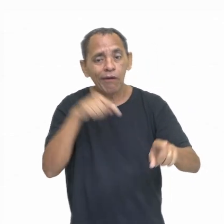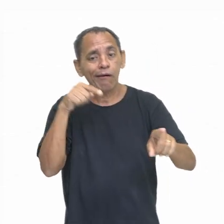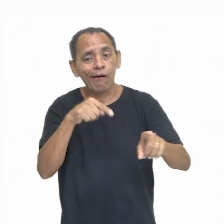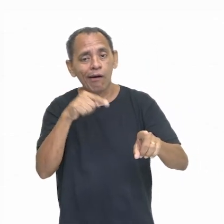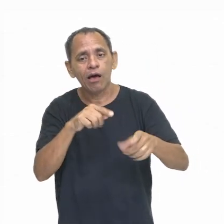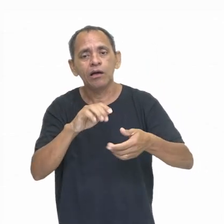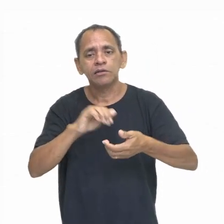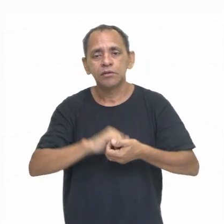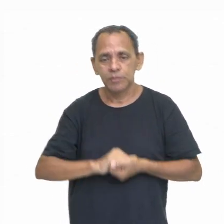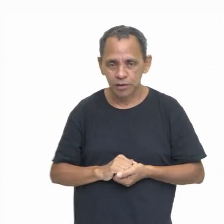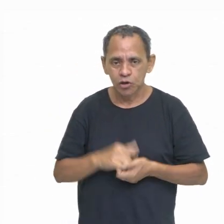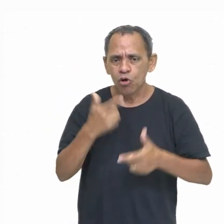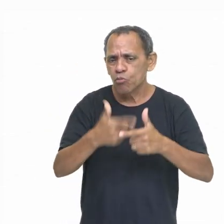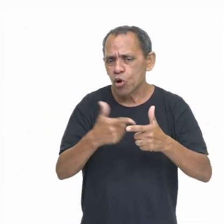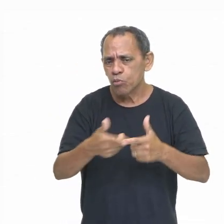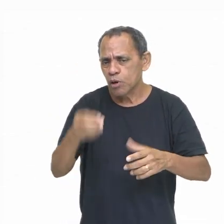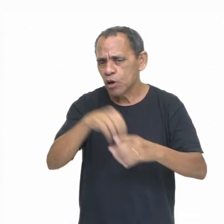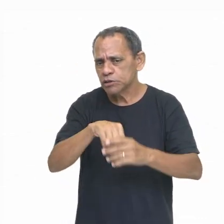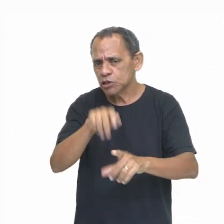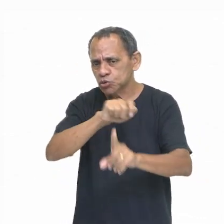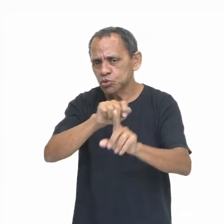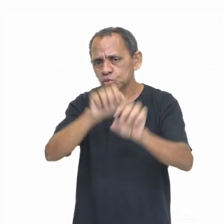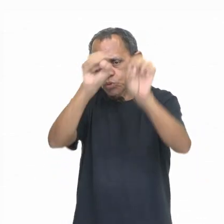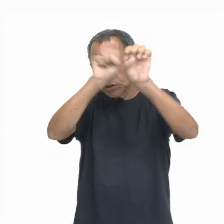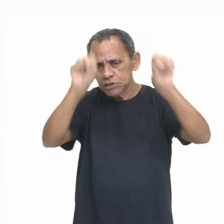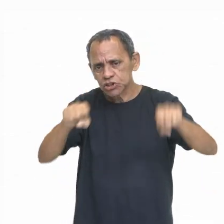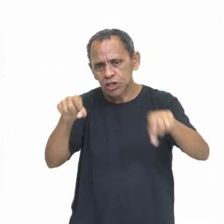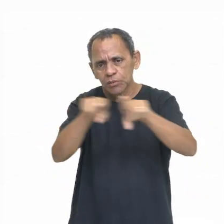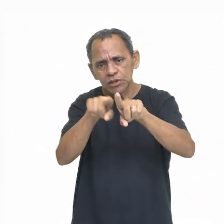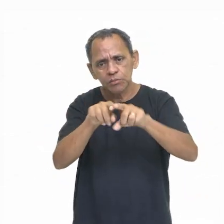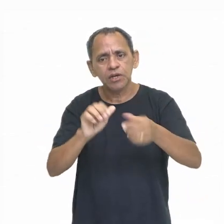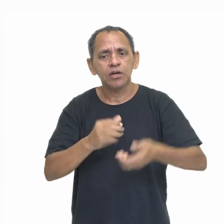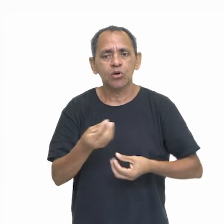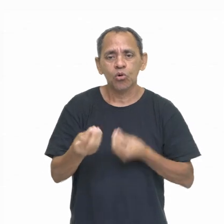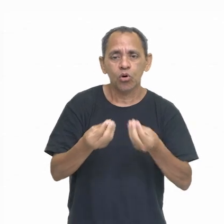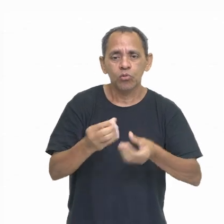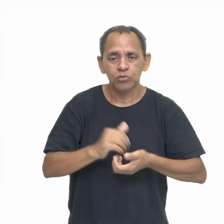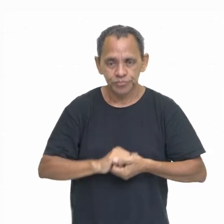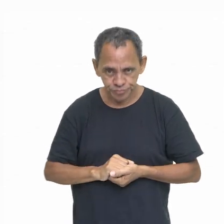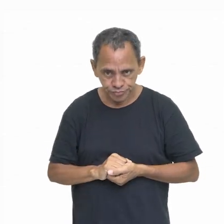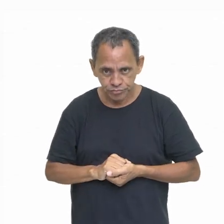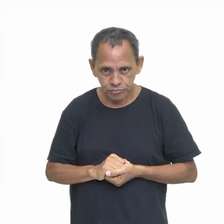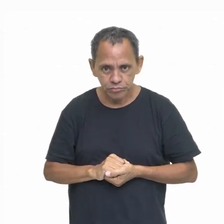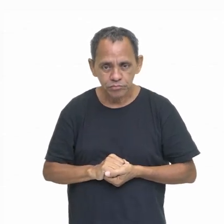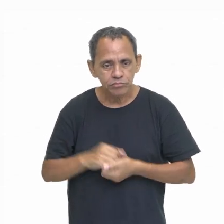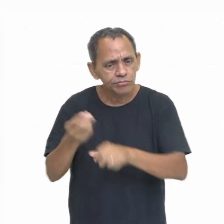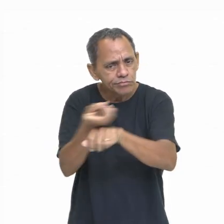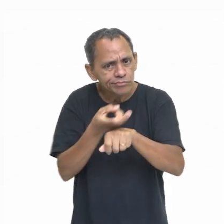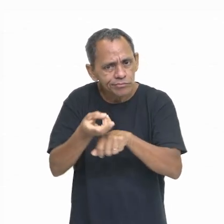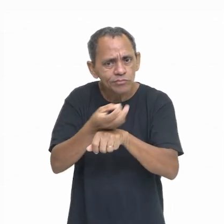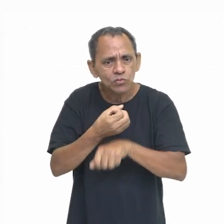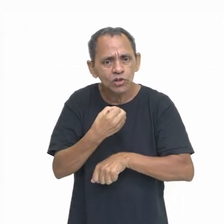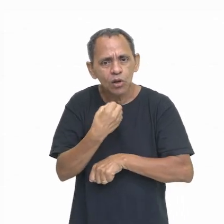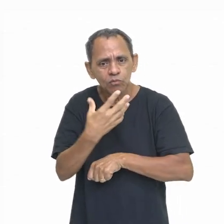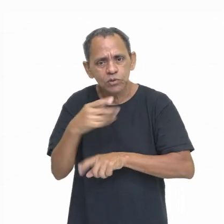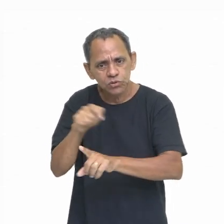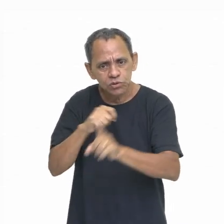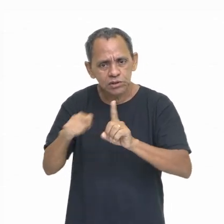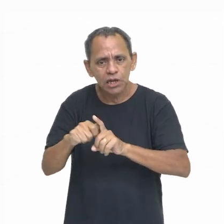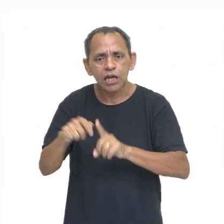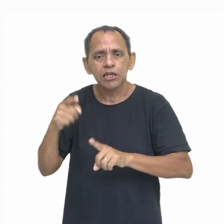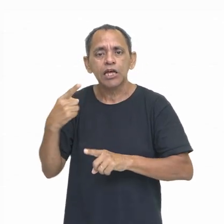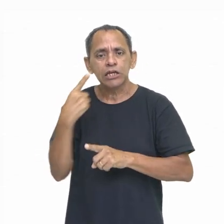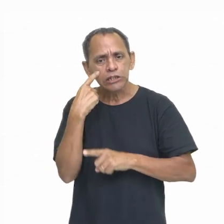outro problema trazido pela questão do clientelismo. Então, a busca por benefícios pessoais, em detrimento do interesse